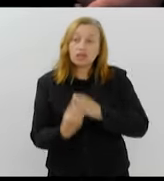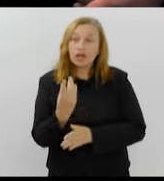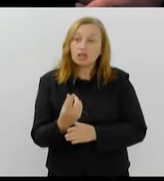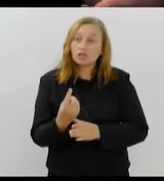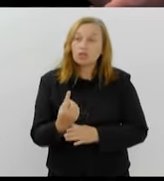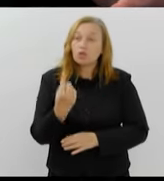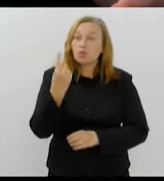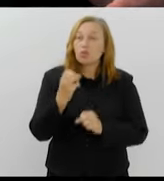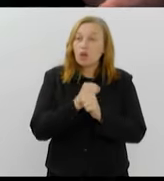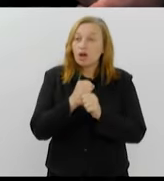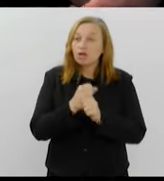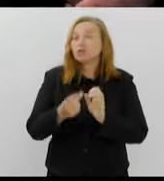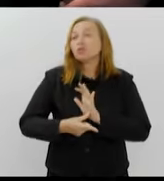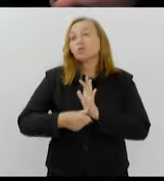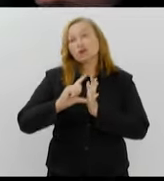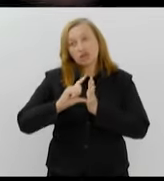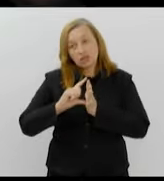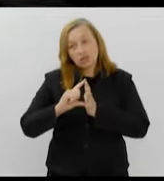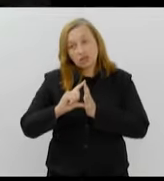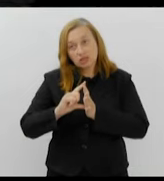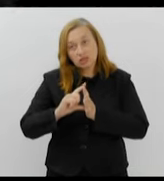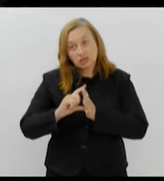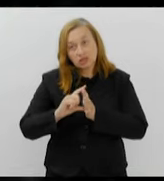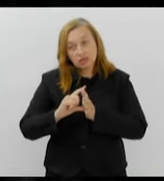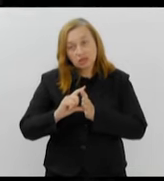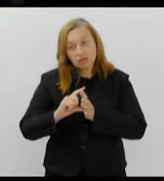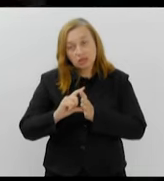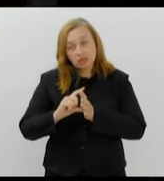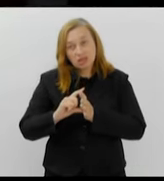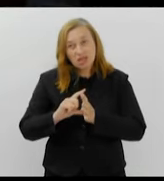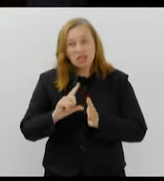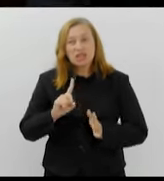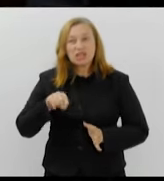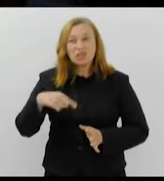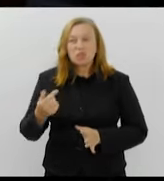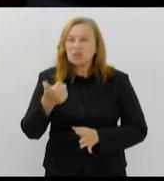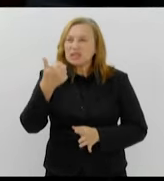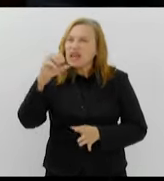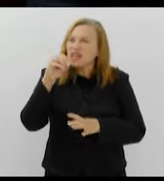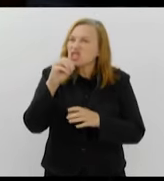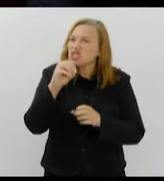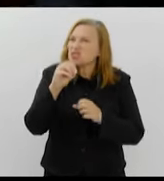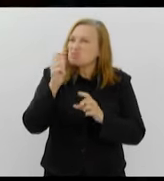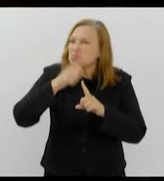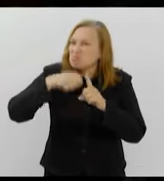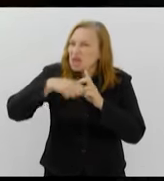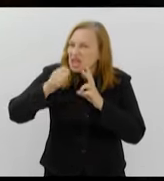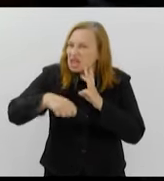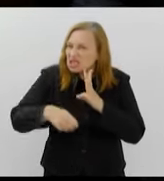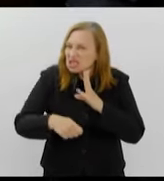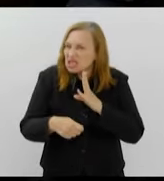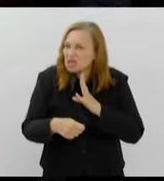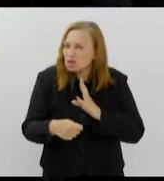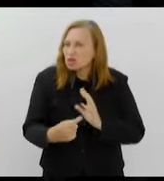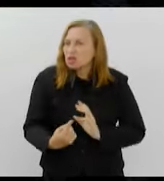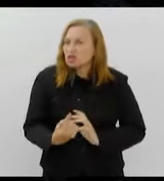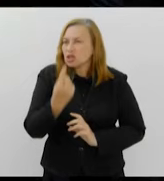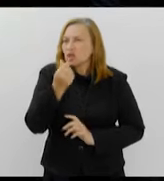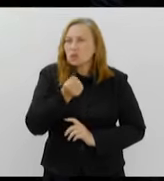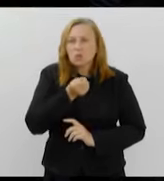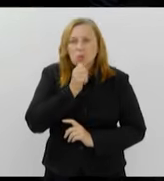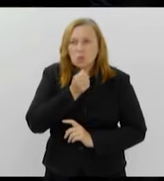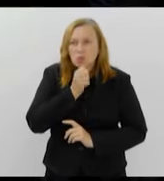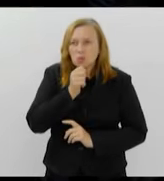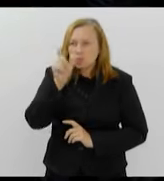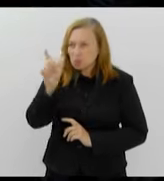antes abrimos um precedente histórico E aí 10 meses onde nenhum indivíduo é capaz como bem disse a deputada